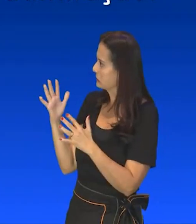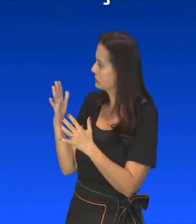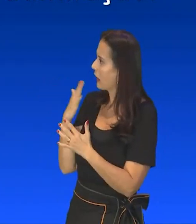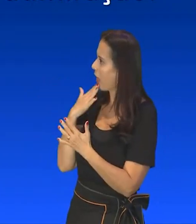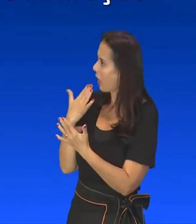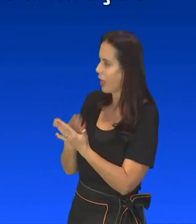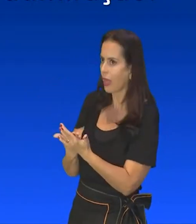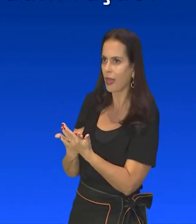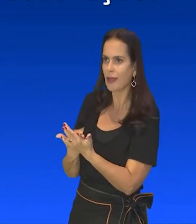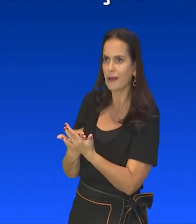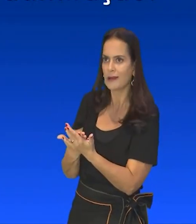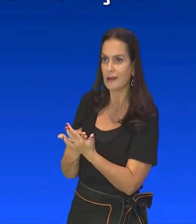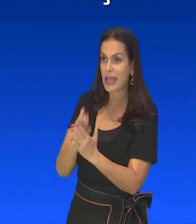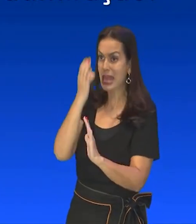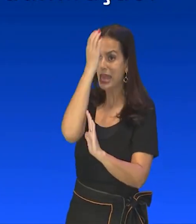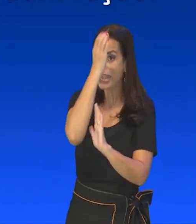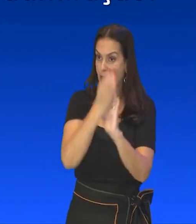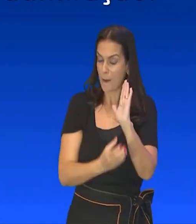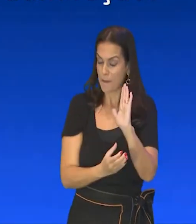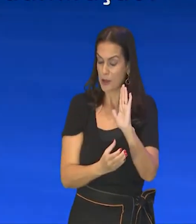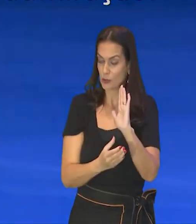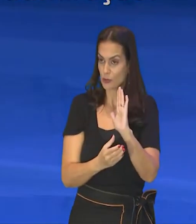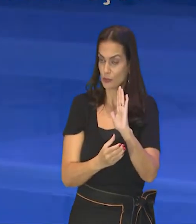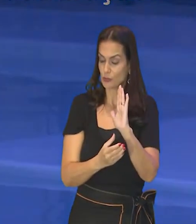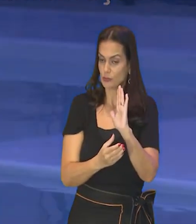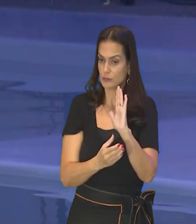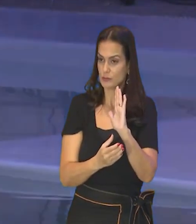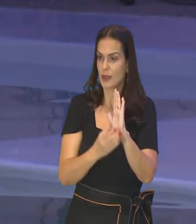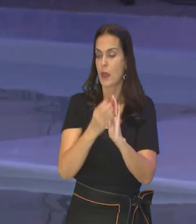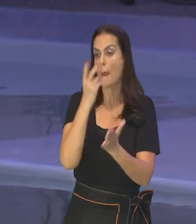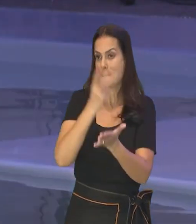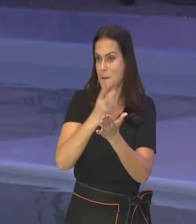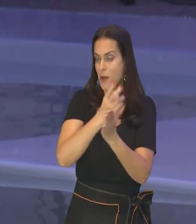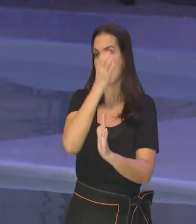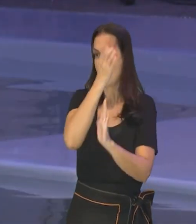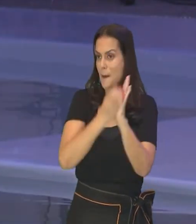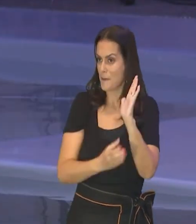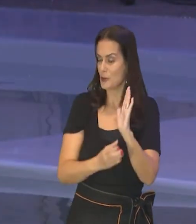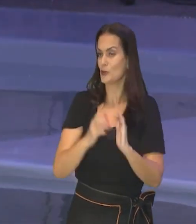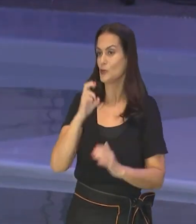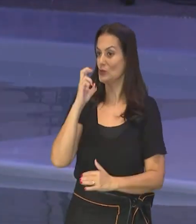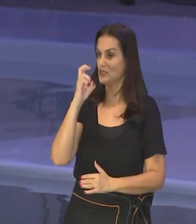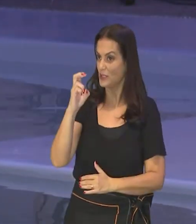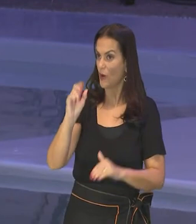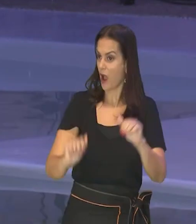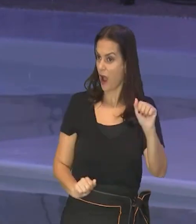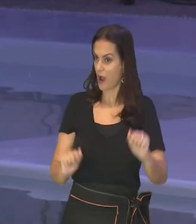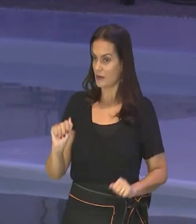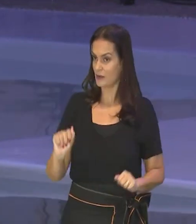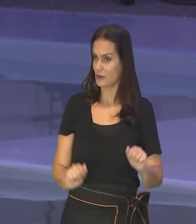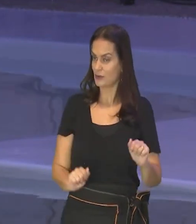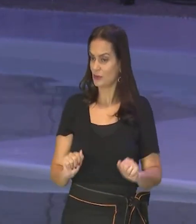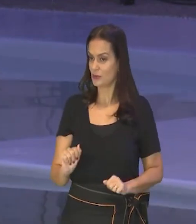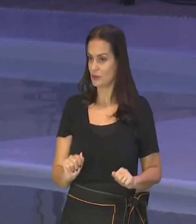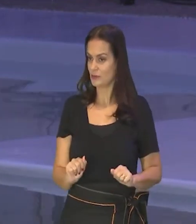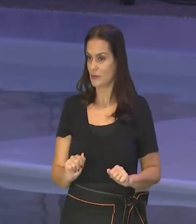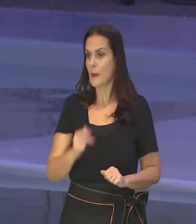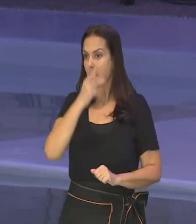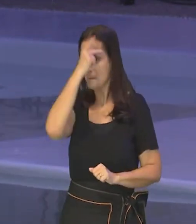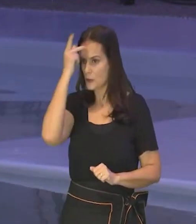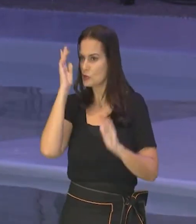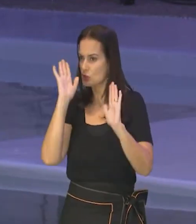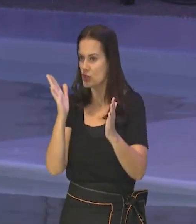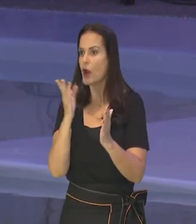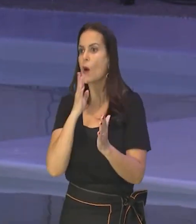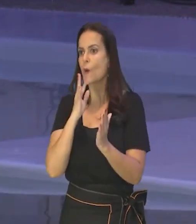O capítulo anterior do livro de Atos, aliás, o mesmo capítulo, o capítulo de número 5, Aqueles que conhecem a